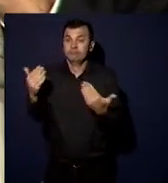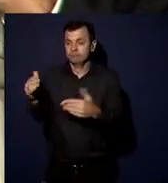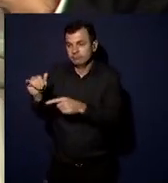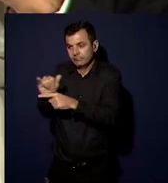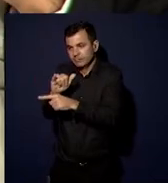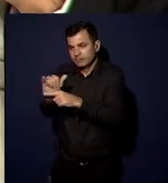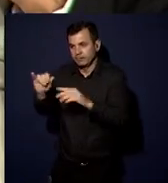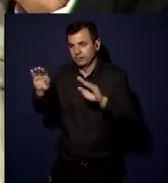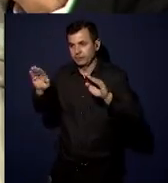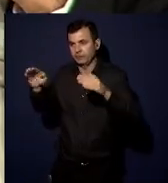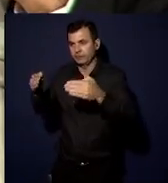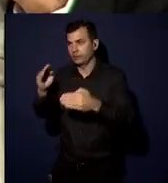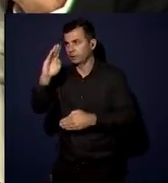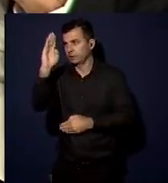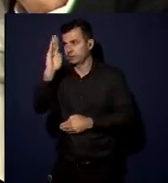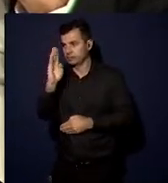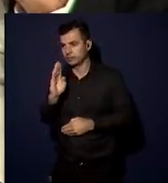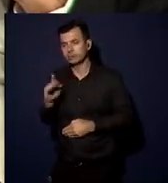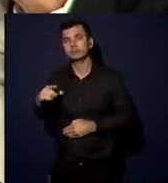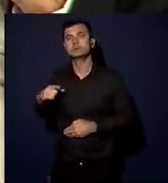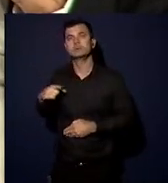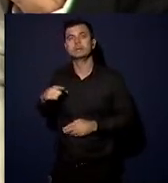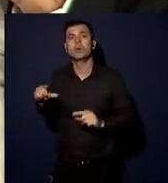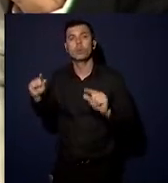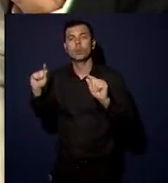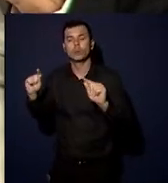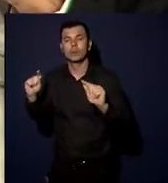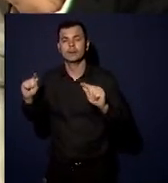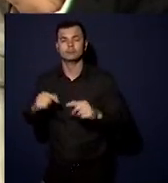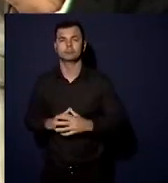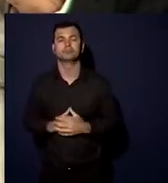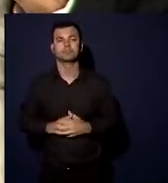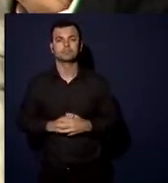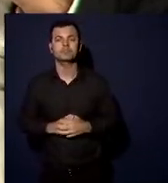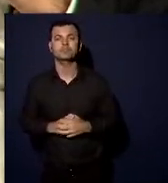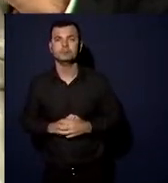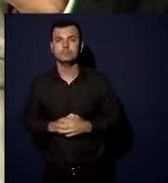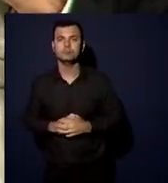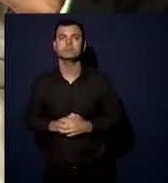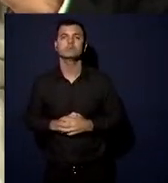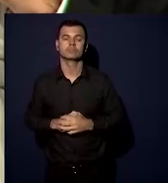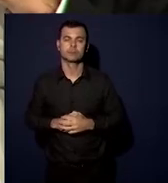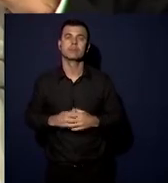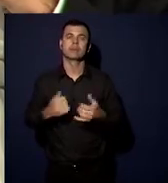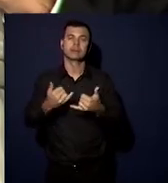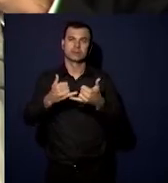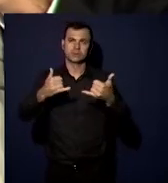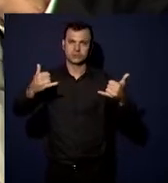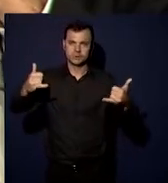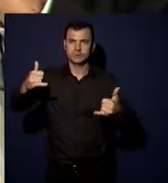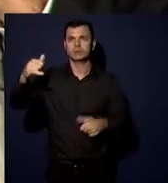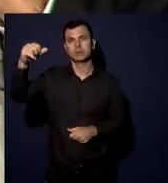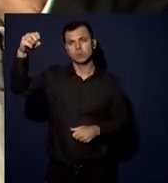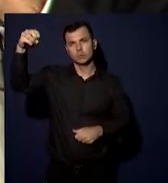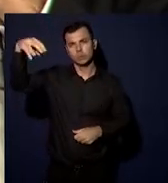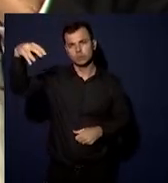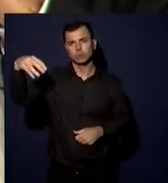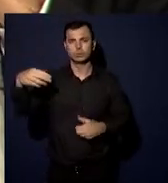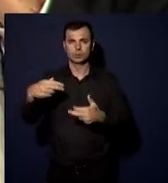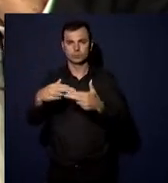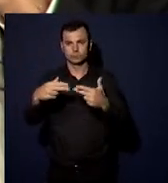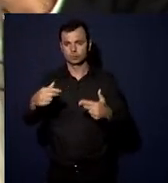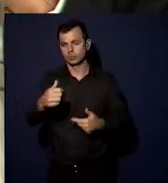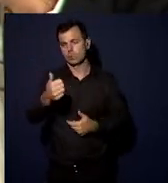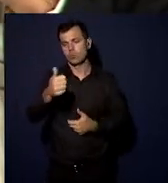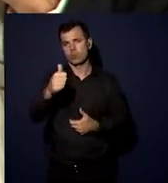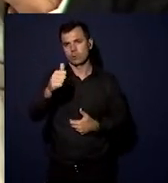focando no Brasil especificamente nós estamos presentes com geração de energia elétrica a partir de 11